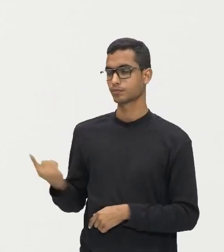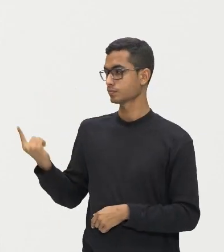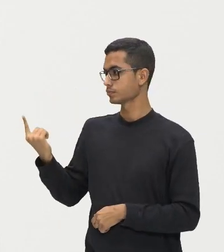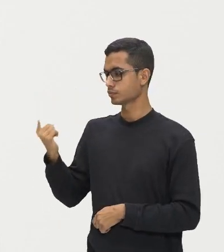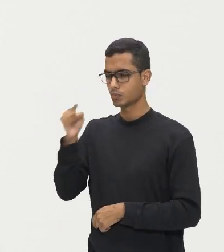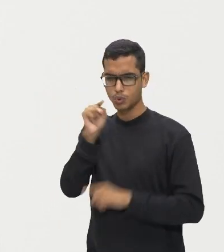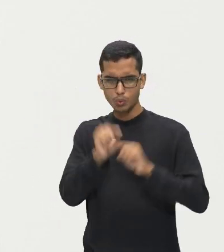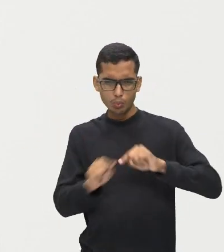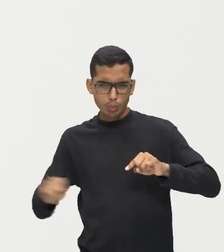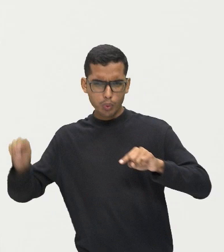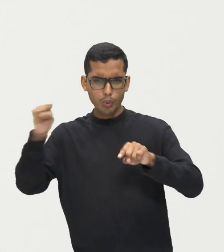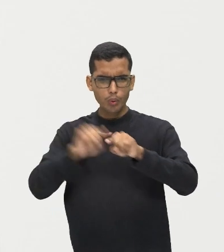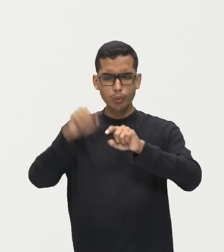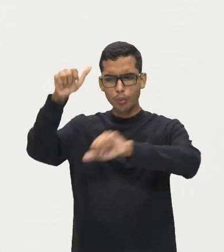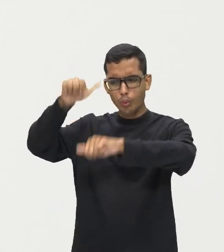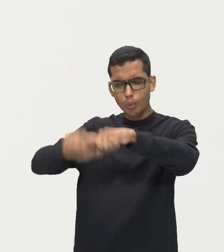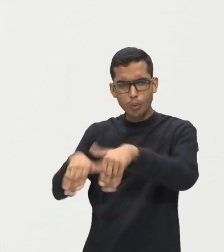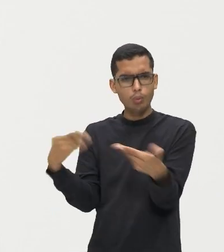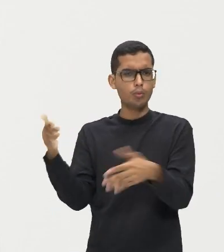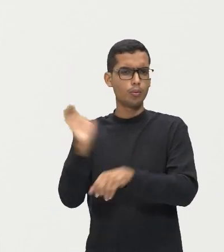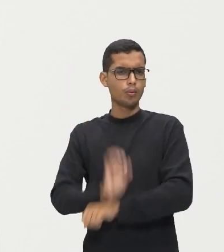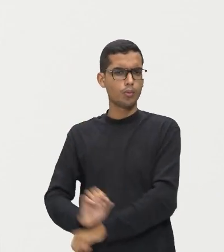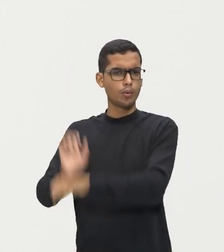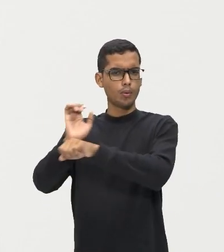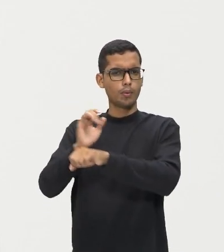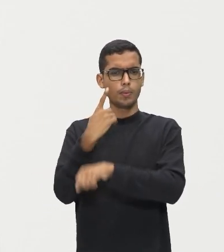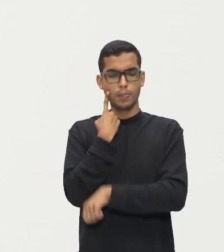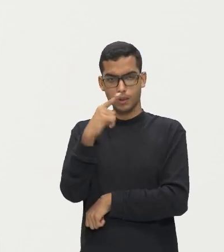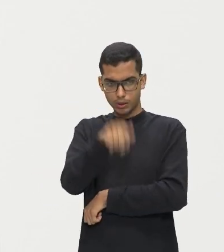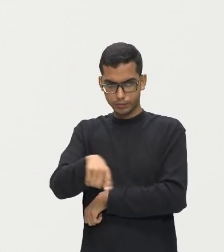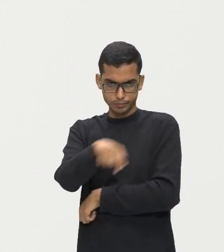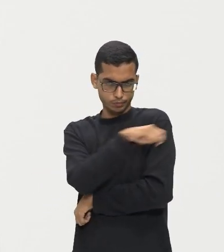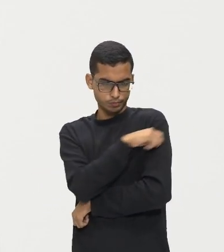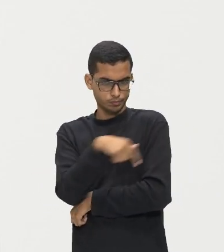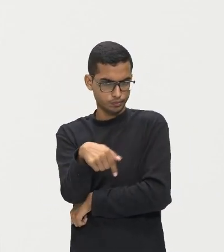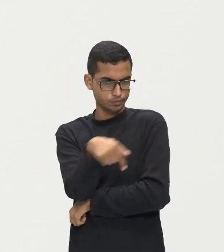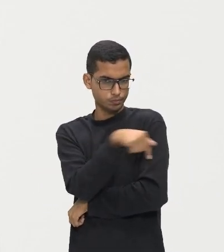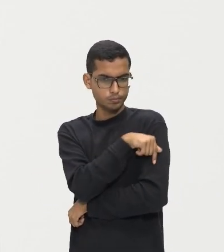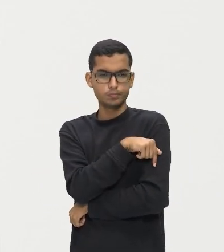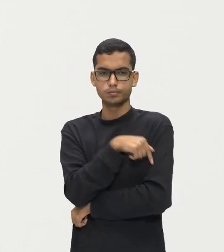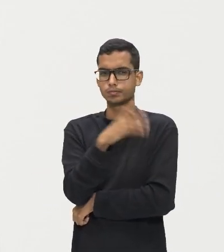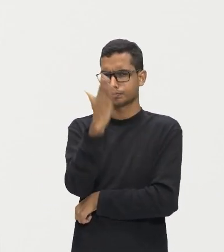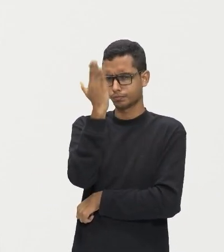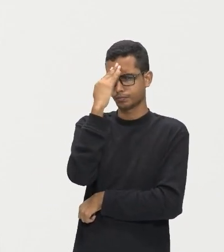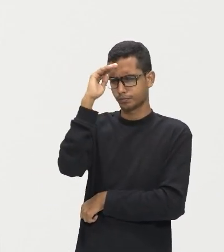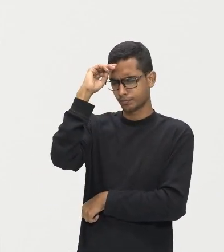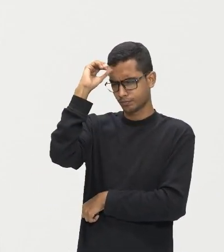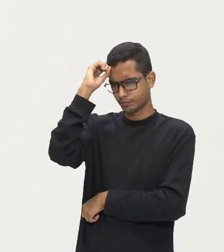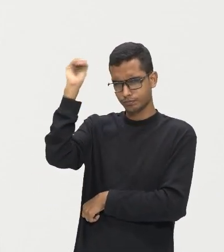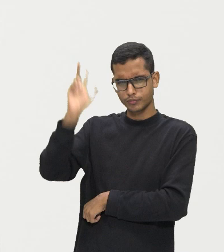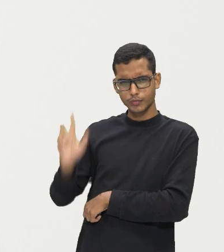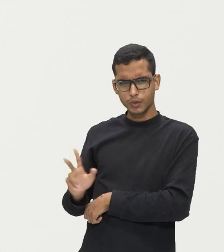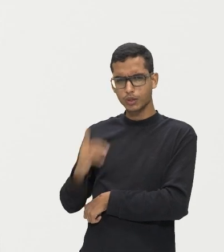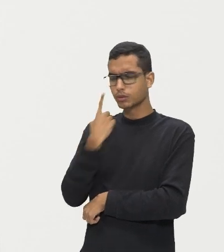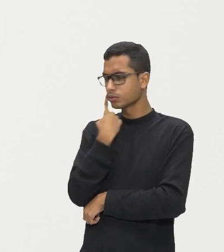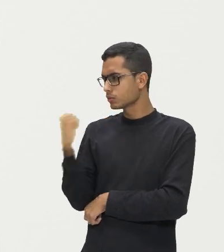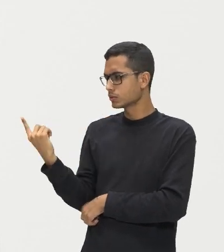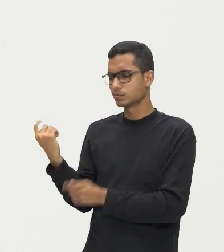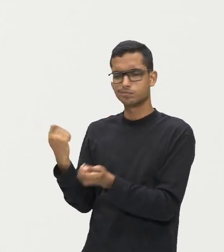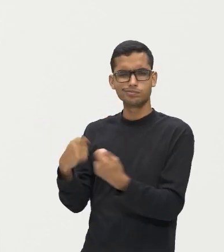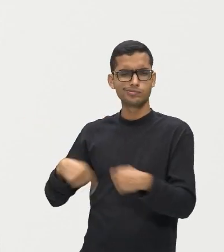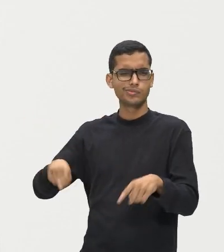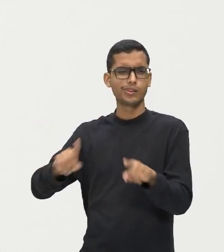vou analisar quais são os estados. Vocês, alunos de 7º ano, super inteligentes, não precisam que